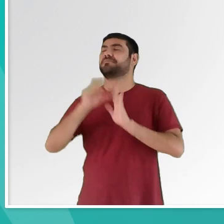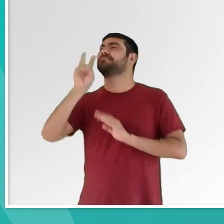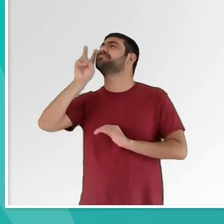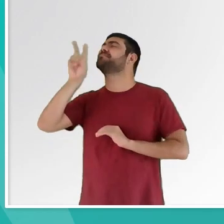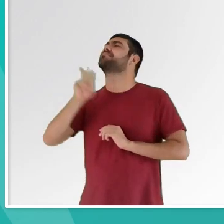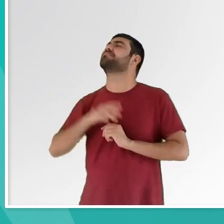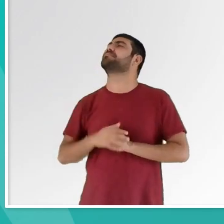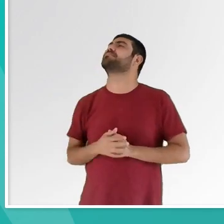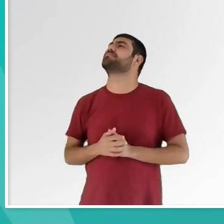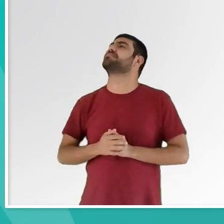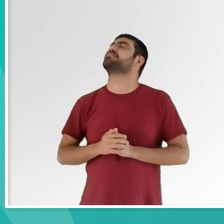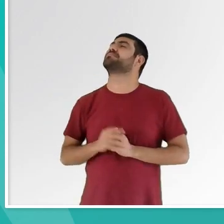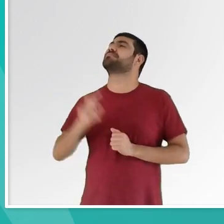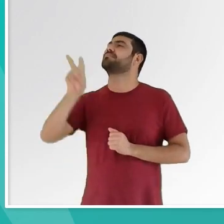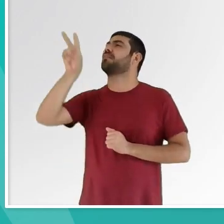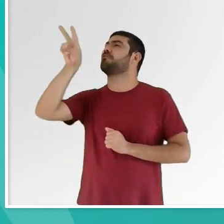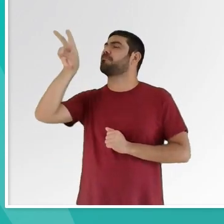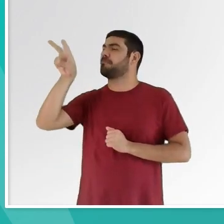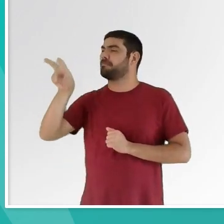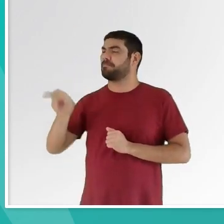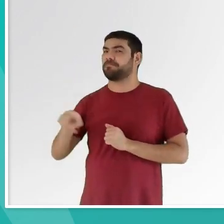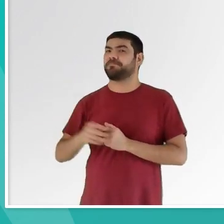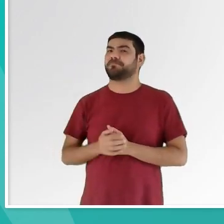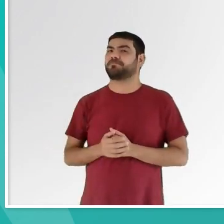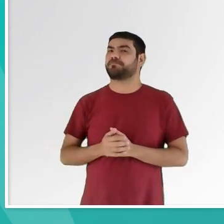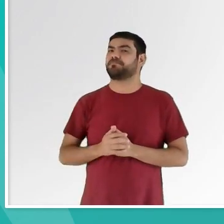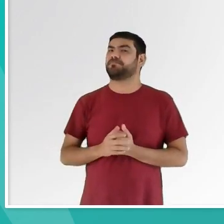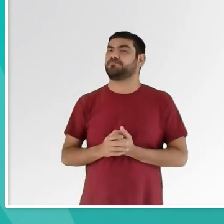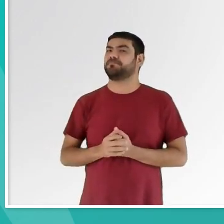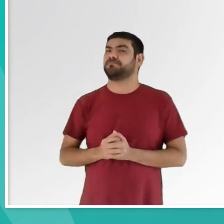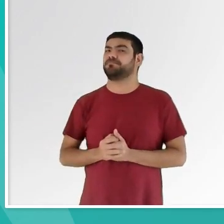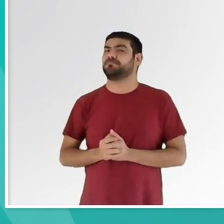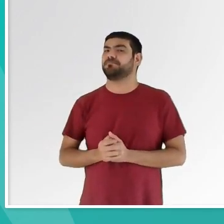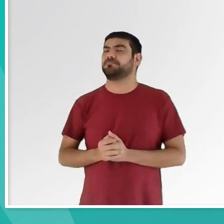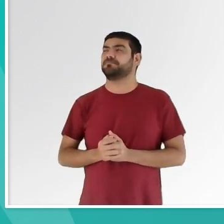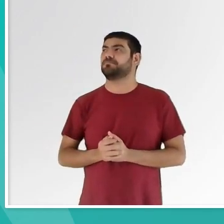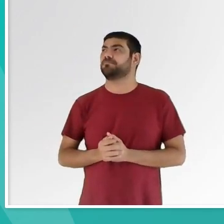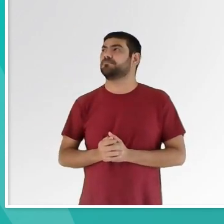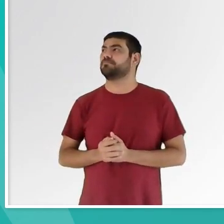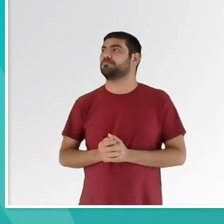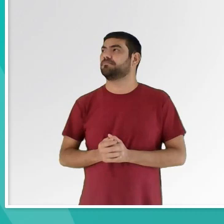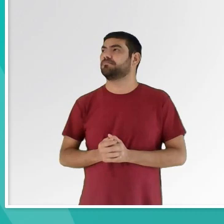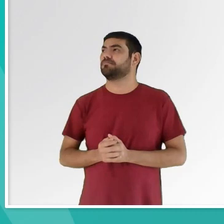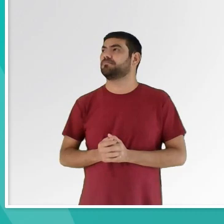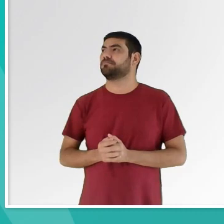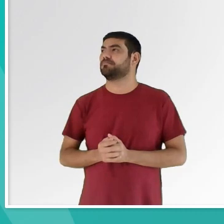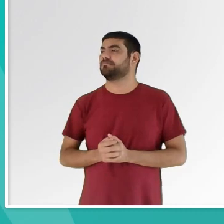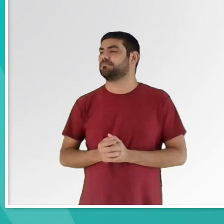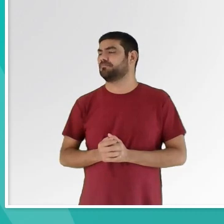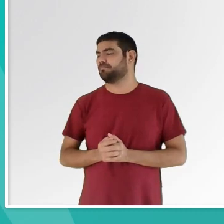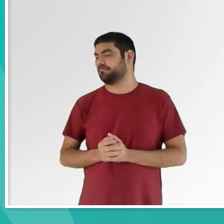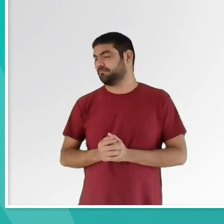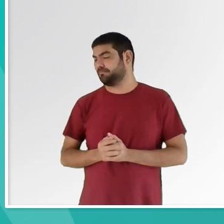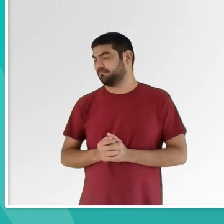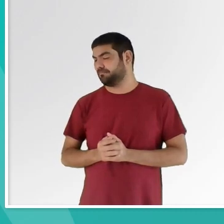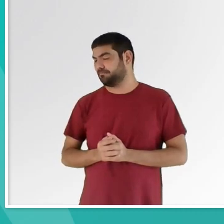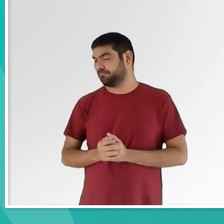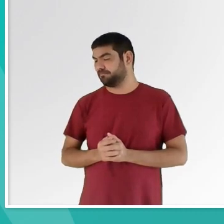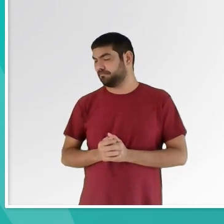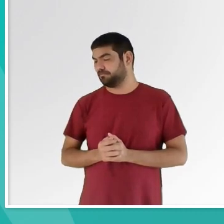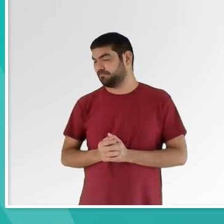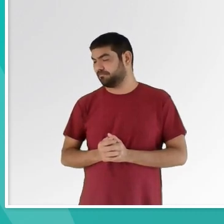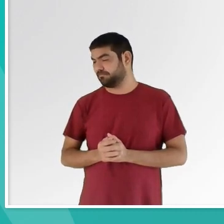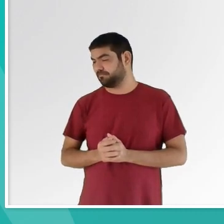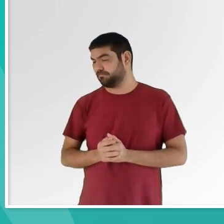quando o artista deseja alterar as imagens do desenho, pode utilizar o desenho cego, observando a imagem